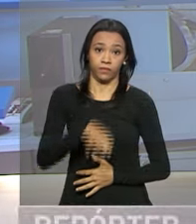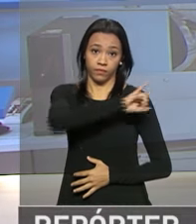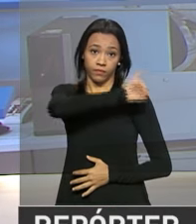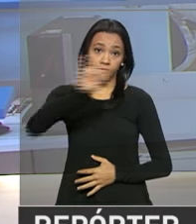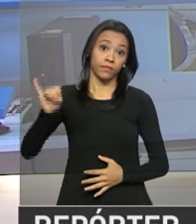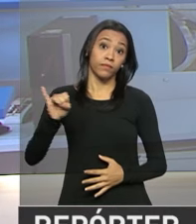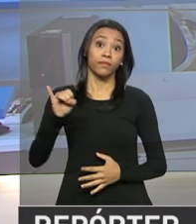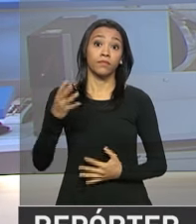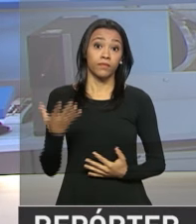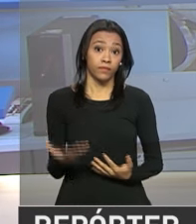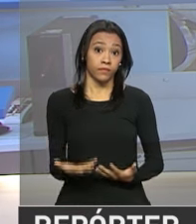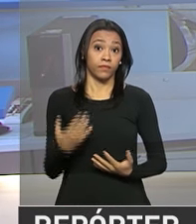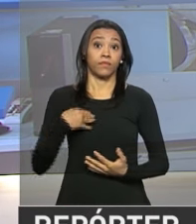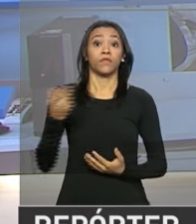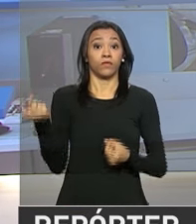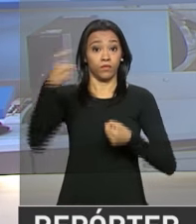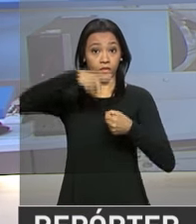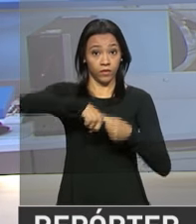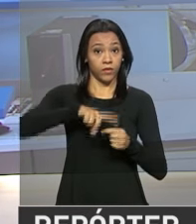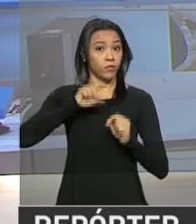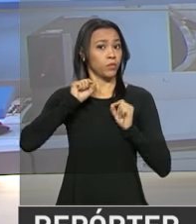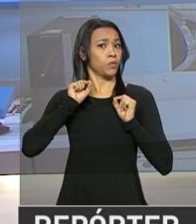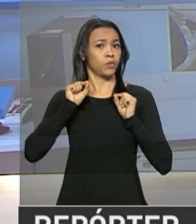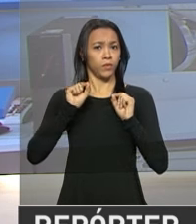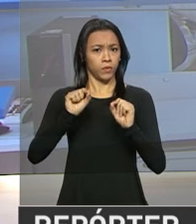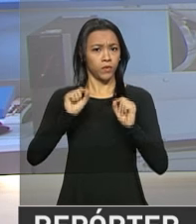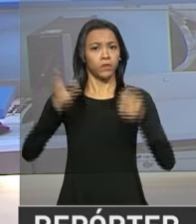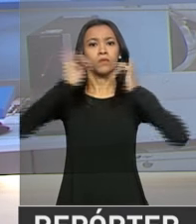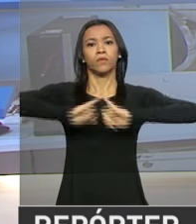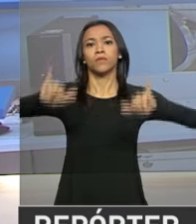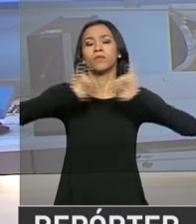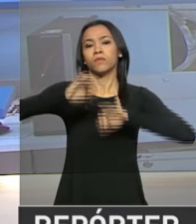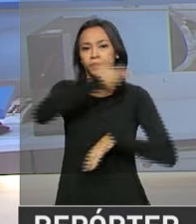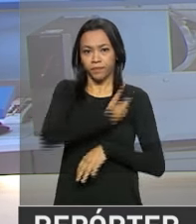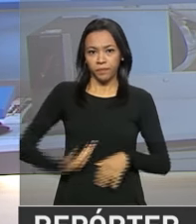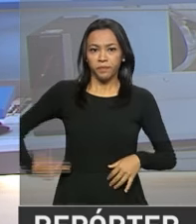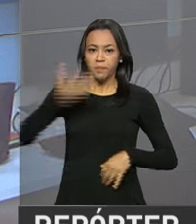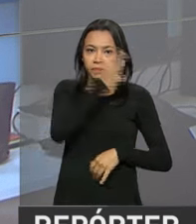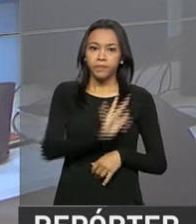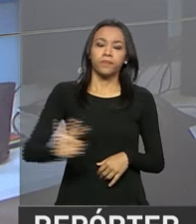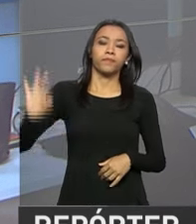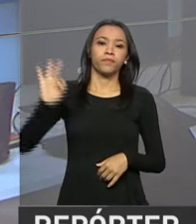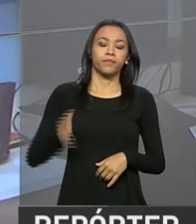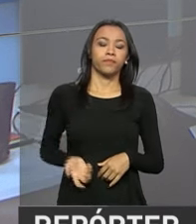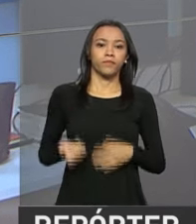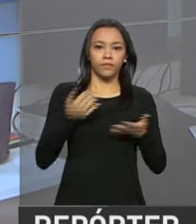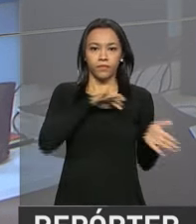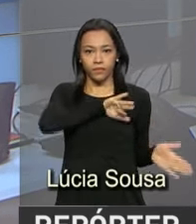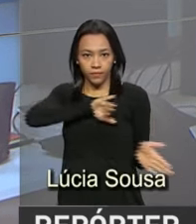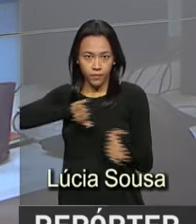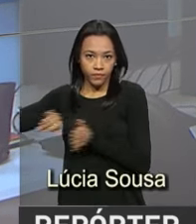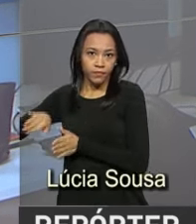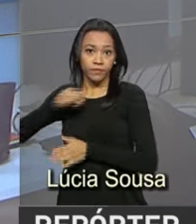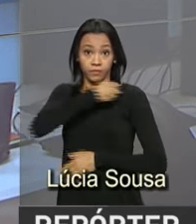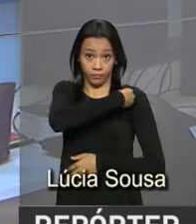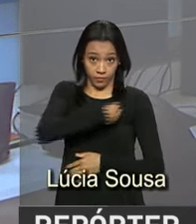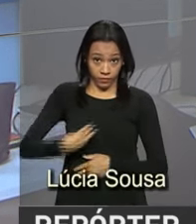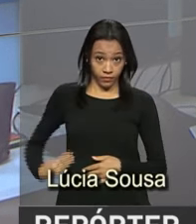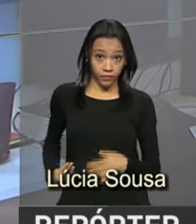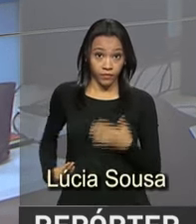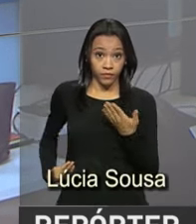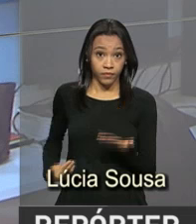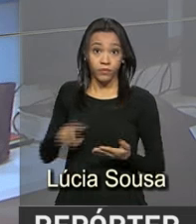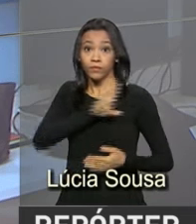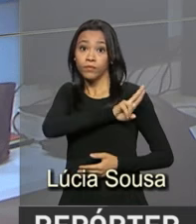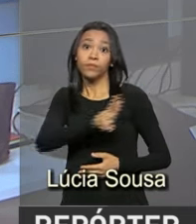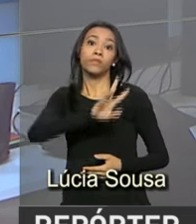Olá, o repórter NBR está de volta agora com as notícias do governo federal. O ministro Henrique Meirelles anunciou